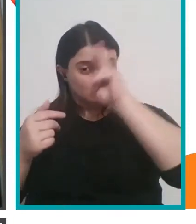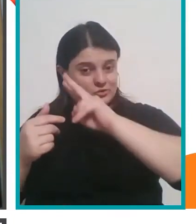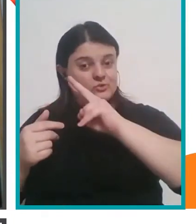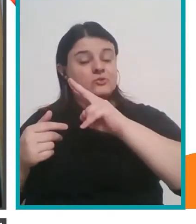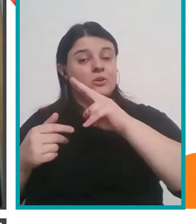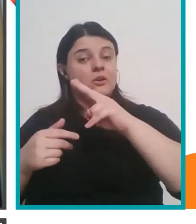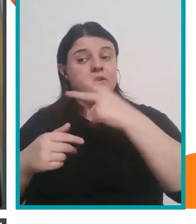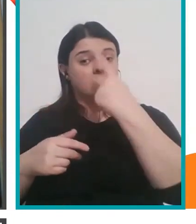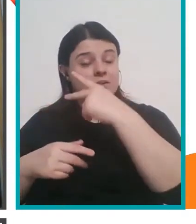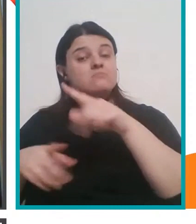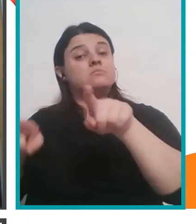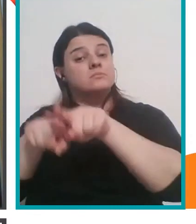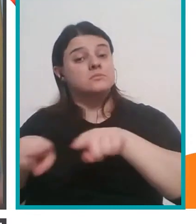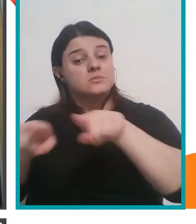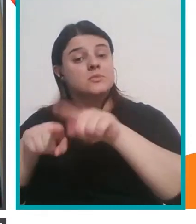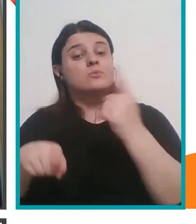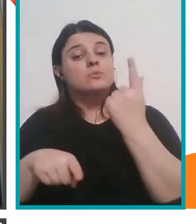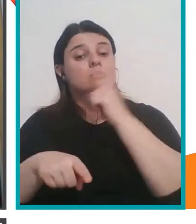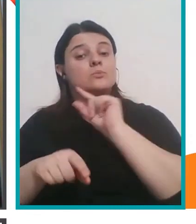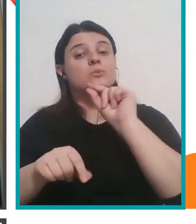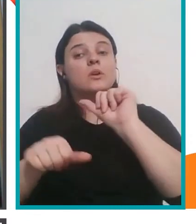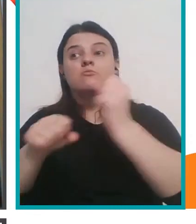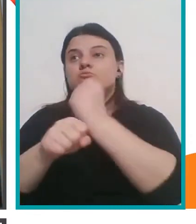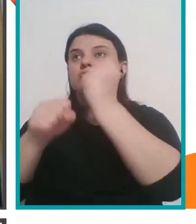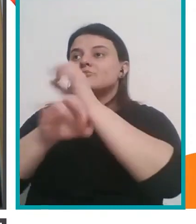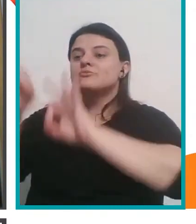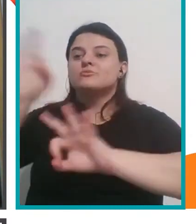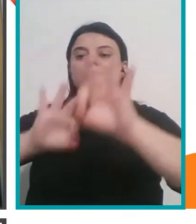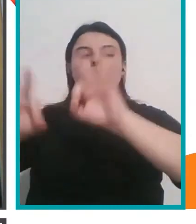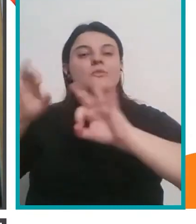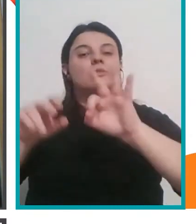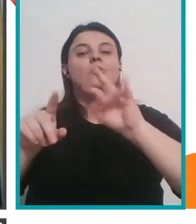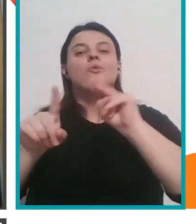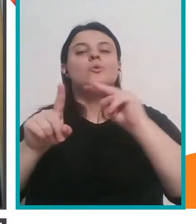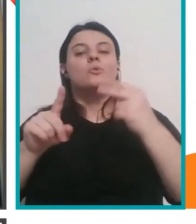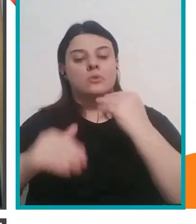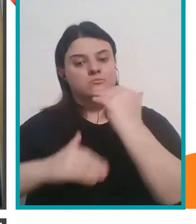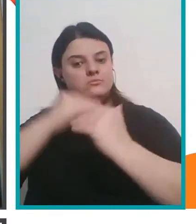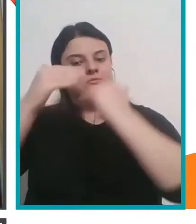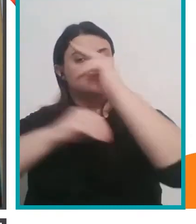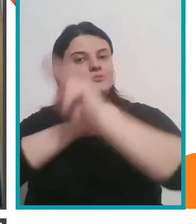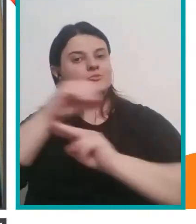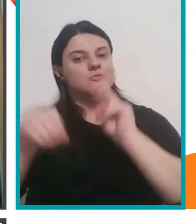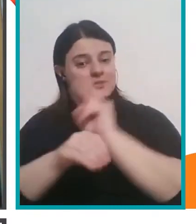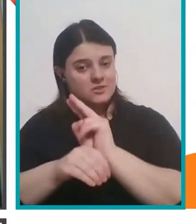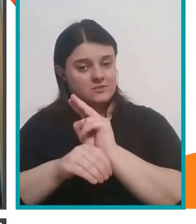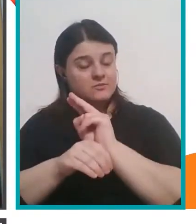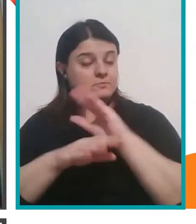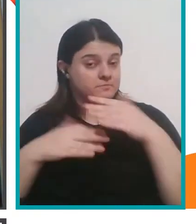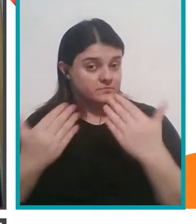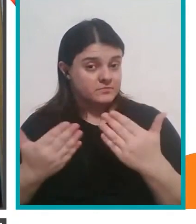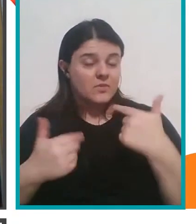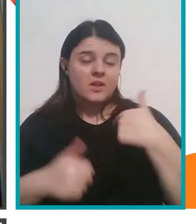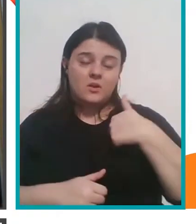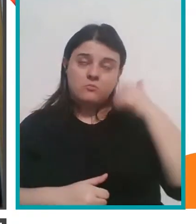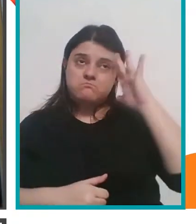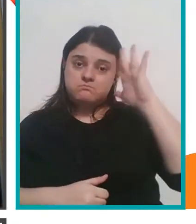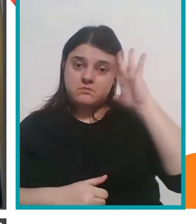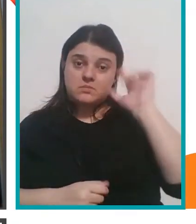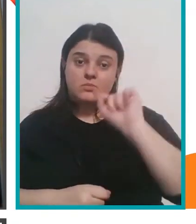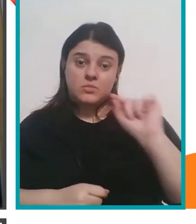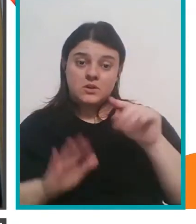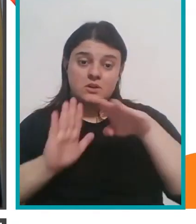China, mas que elas foram praticamente reconstruídas nessa perspectiva do desenvolvimento sustentável. Então, eu penso que a